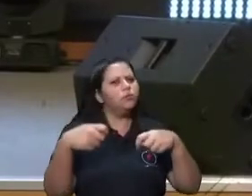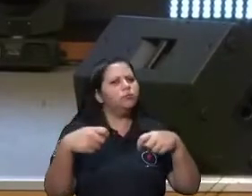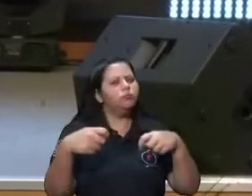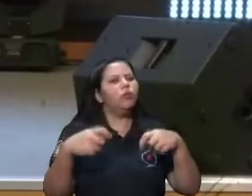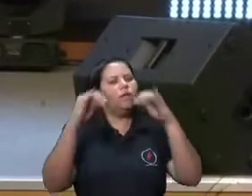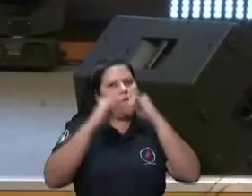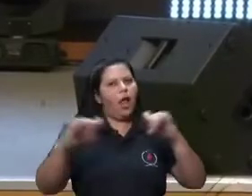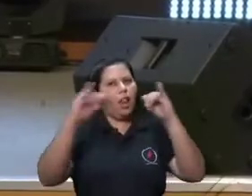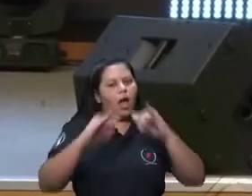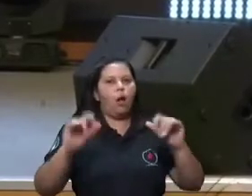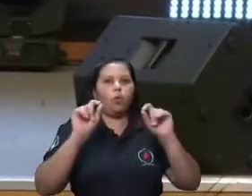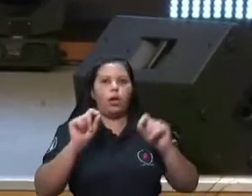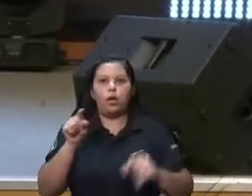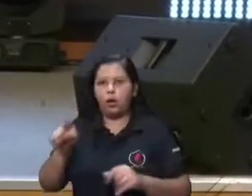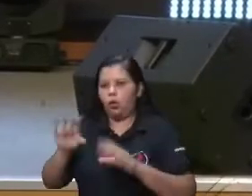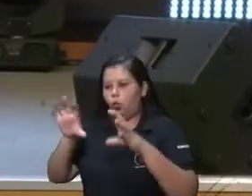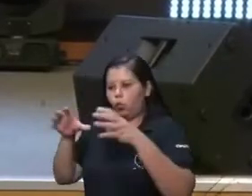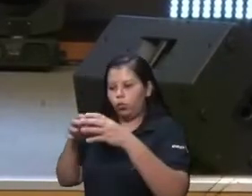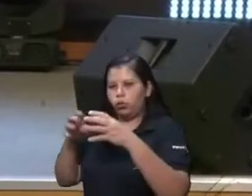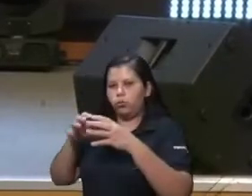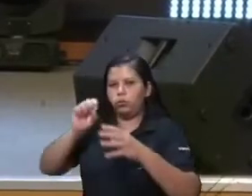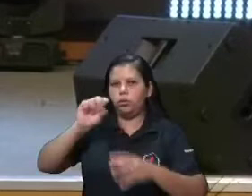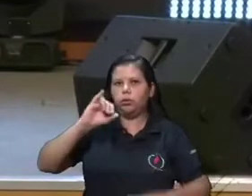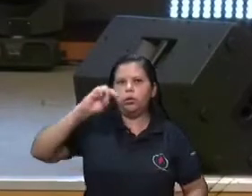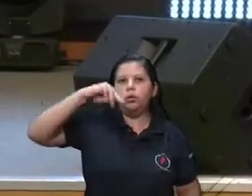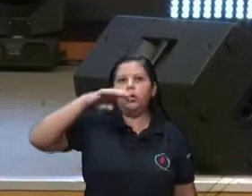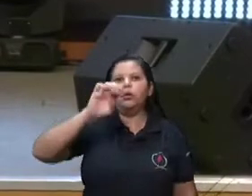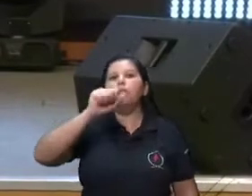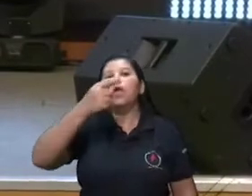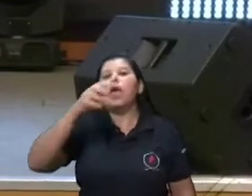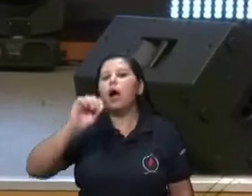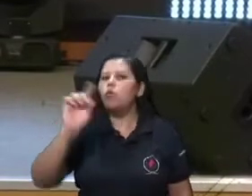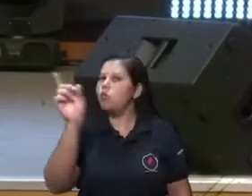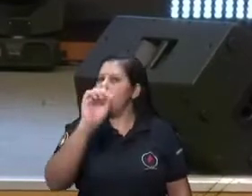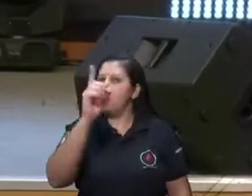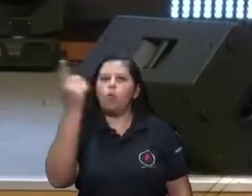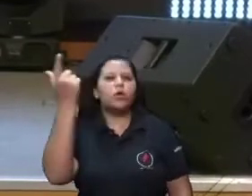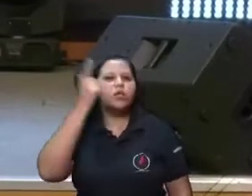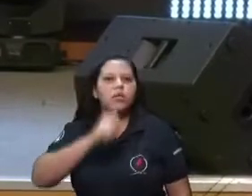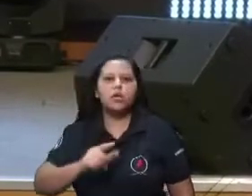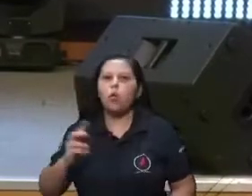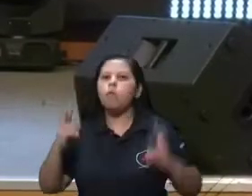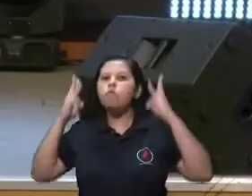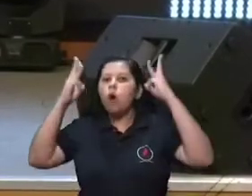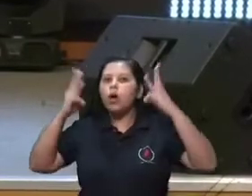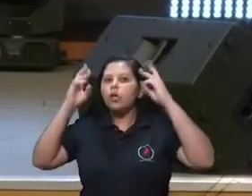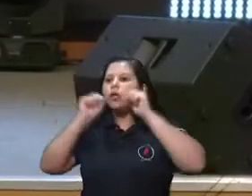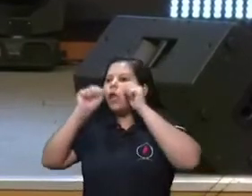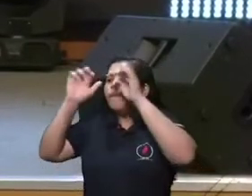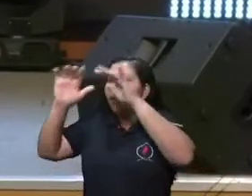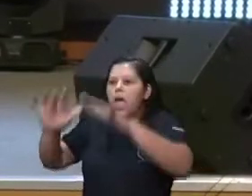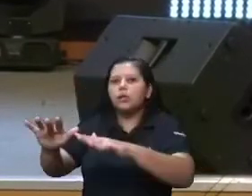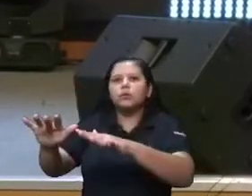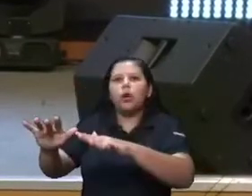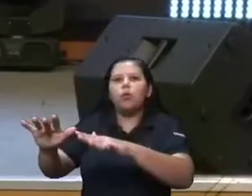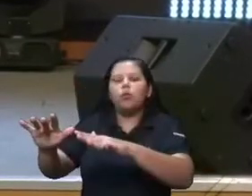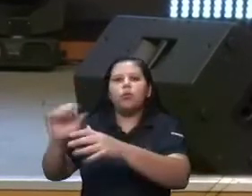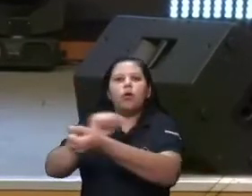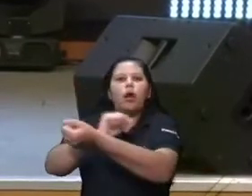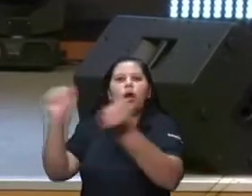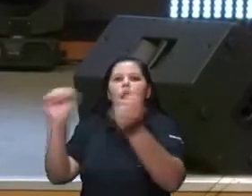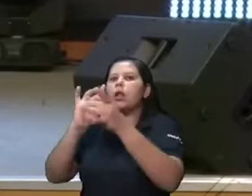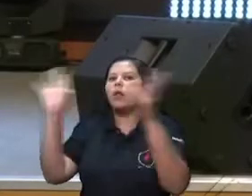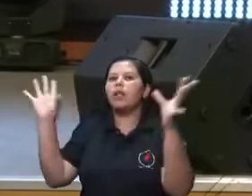A tribo de Simeão não chegou a alcançar a bênção de Moisés, porque ela se dissolveu antes